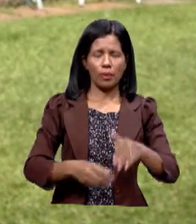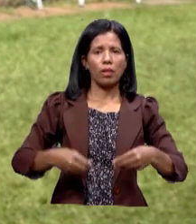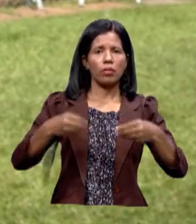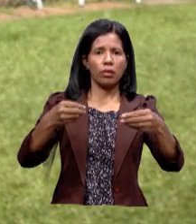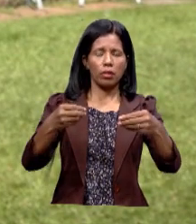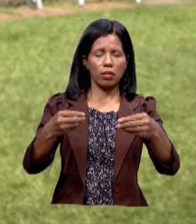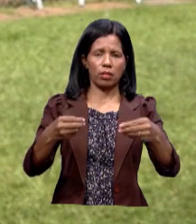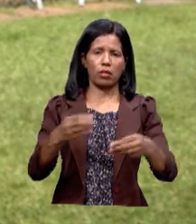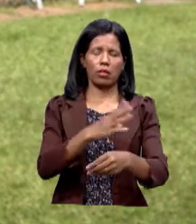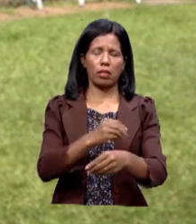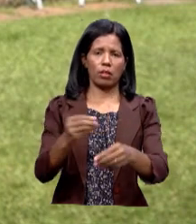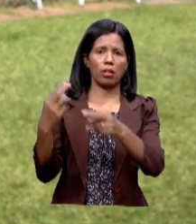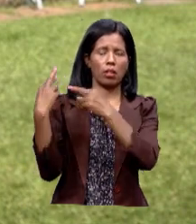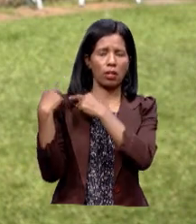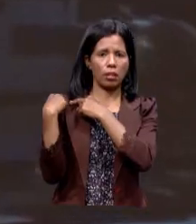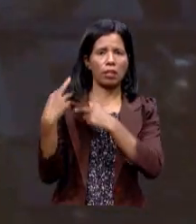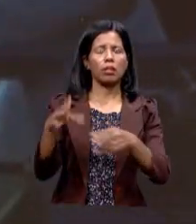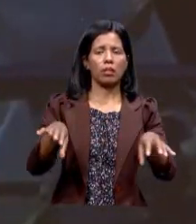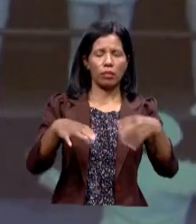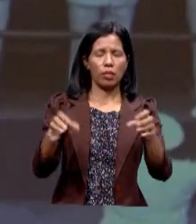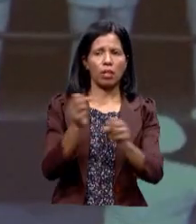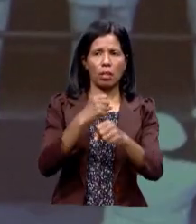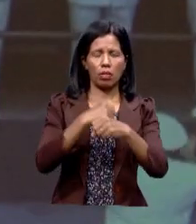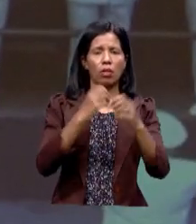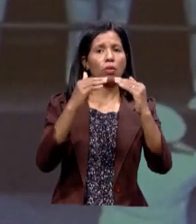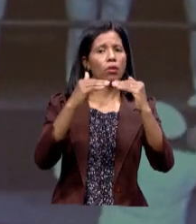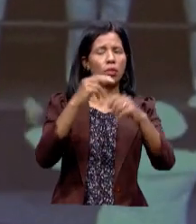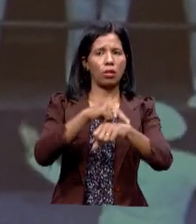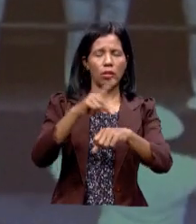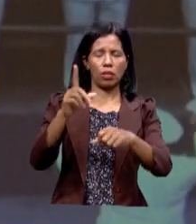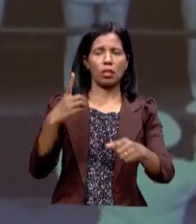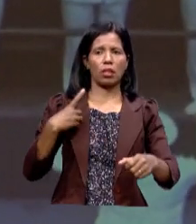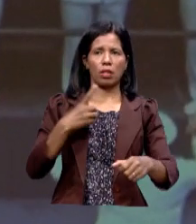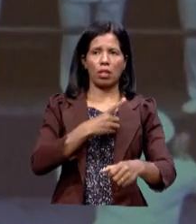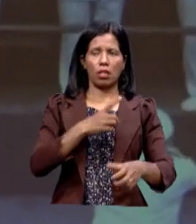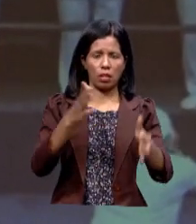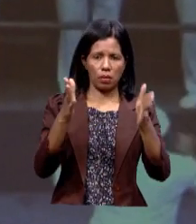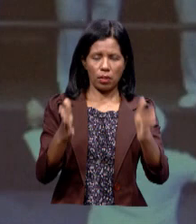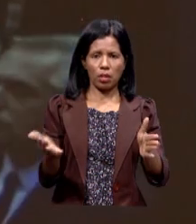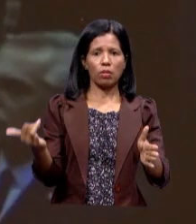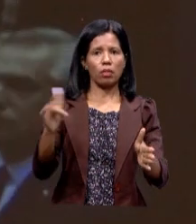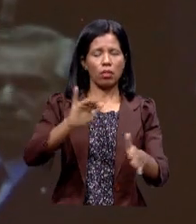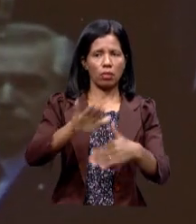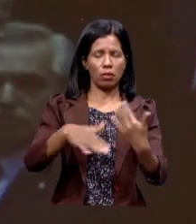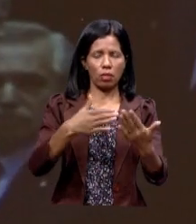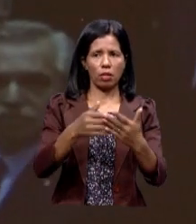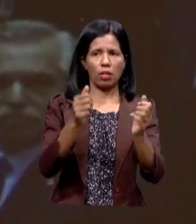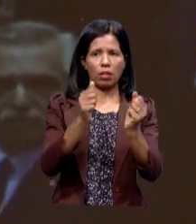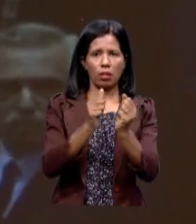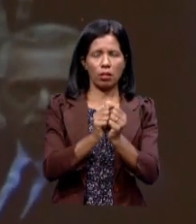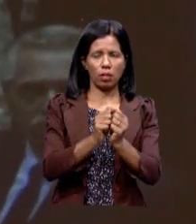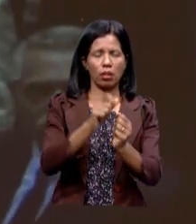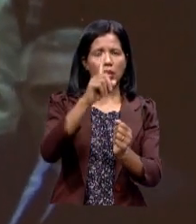iha Congresso Nacional, nebe deputados ou senadores iha rihung ida hitu,